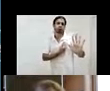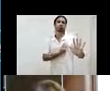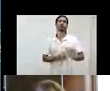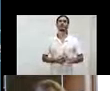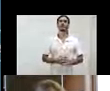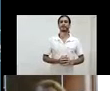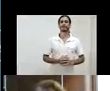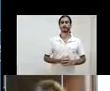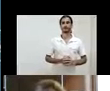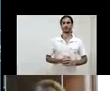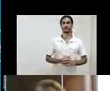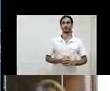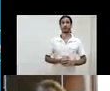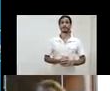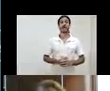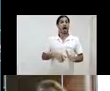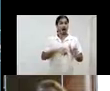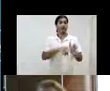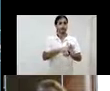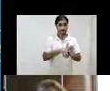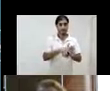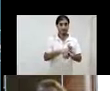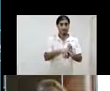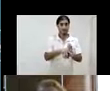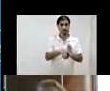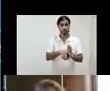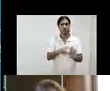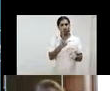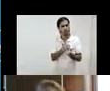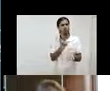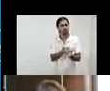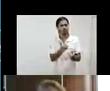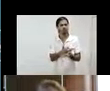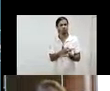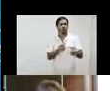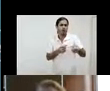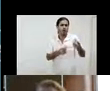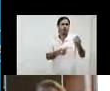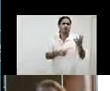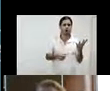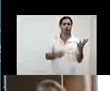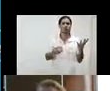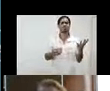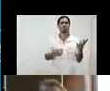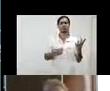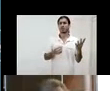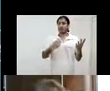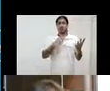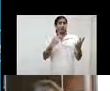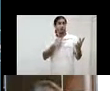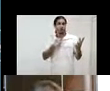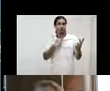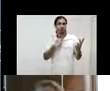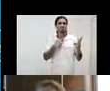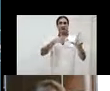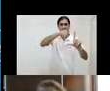verdade. Ela continua. Nós não temos que esquecer estatística. nós não temos que